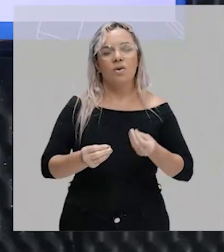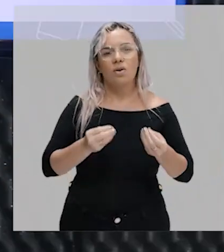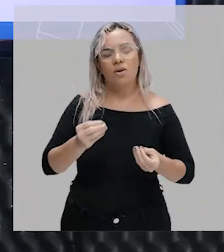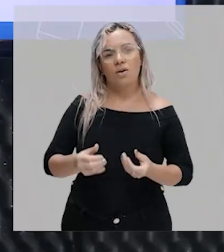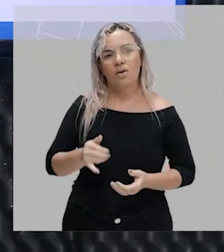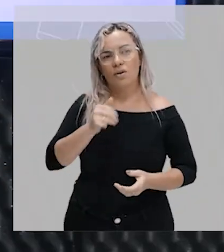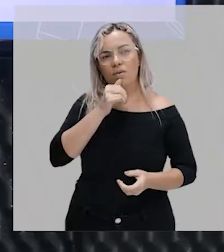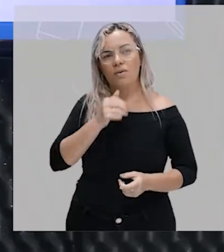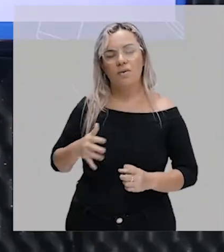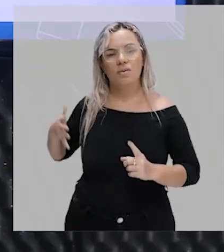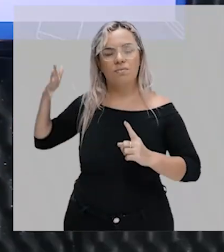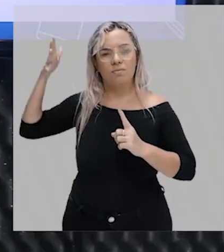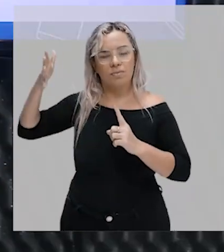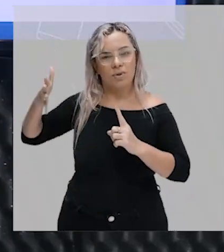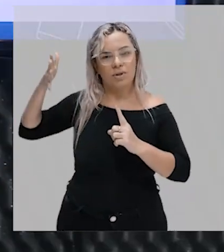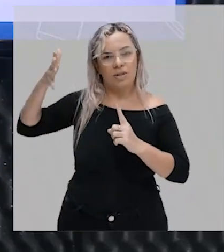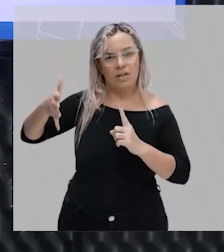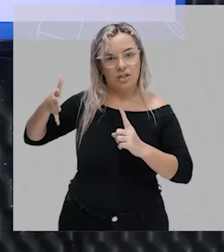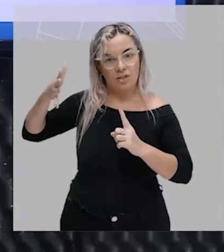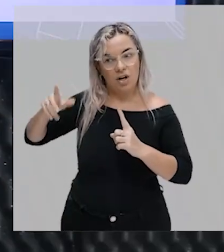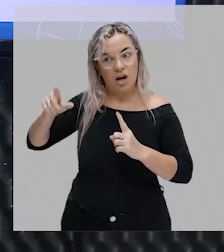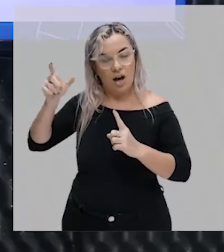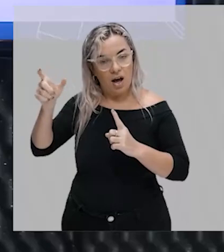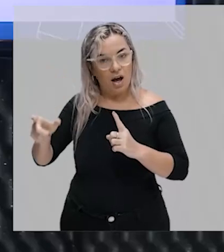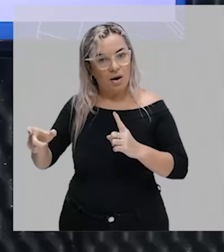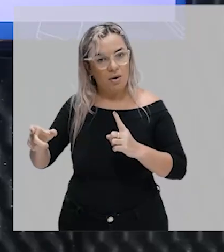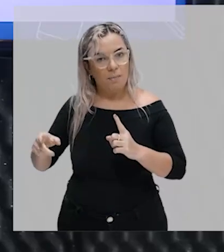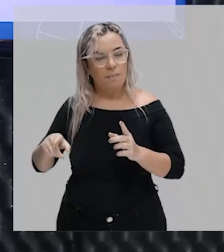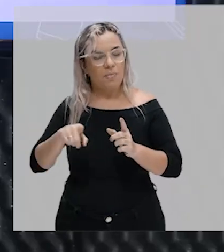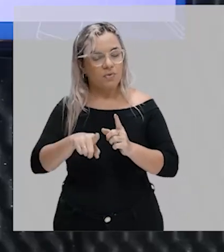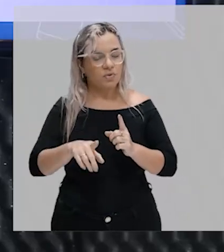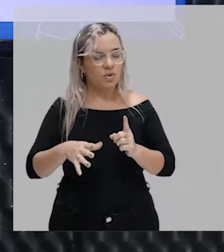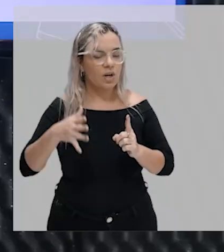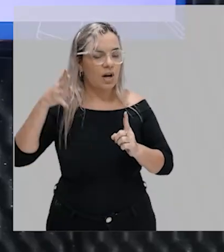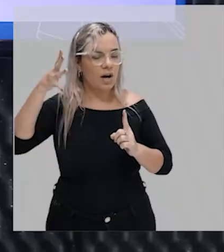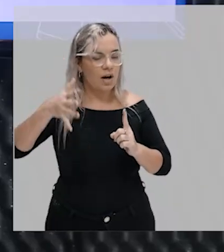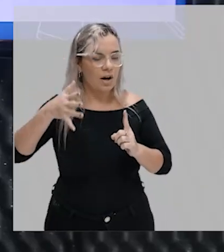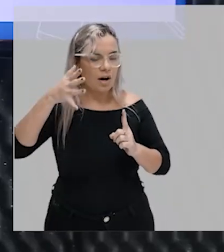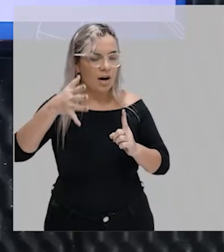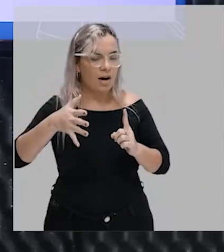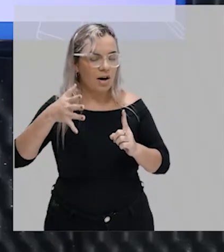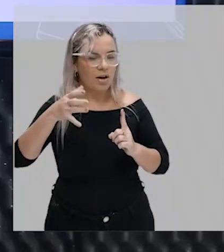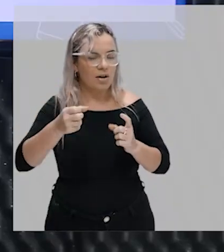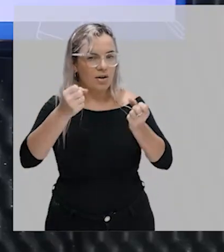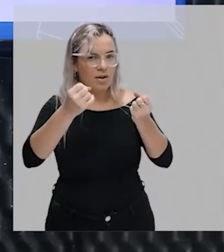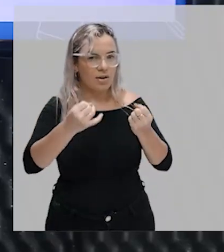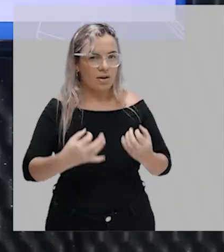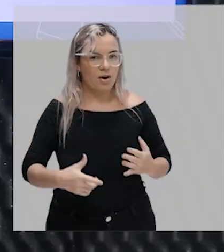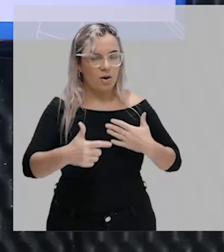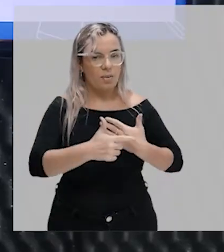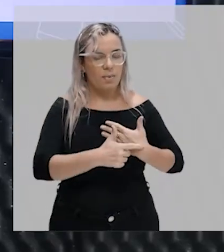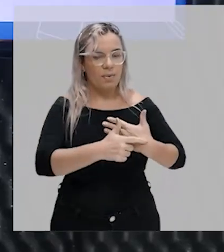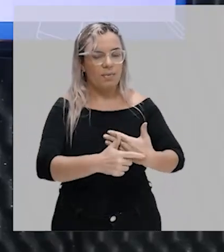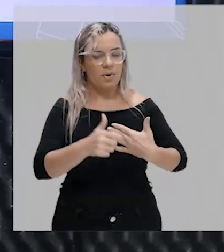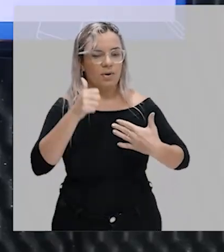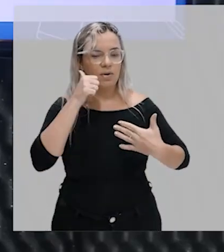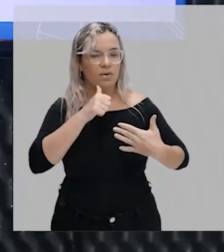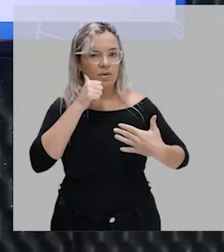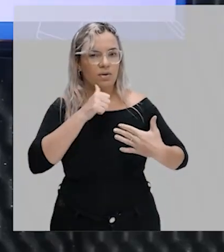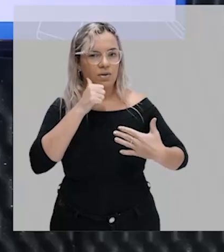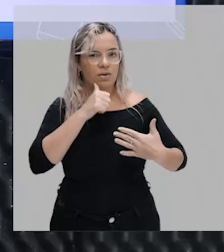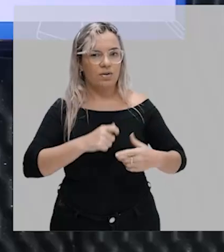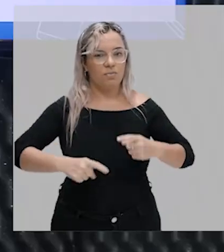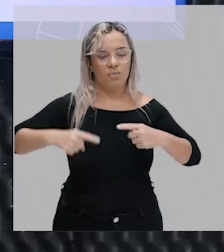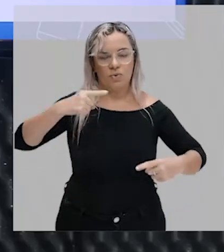numa palestra, as pessoas vão entender do que eu vou falar. Eu vou falar do papel da mulher dentro do cenário político no estado do